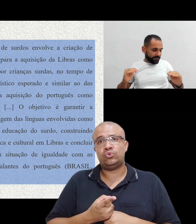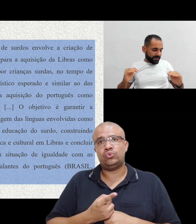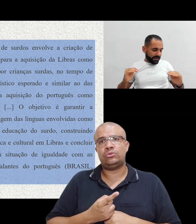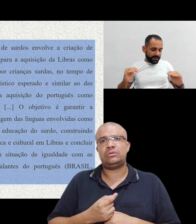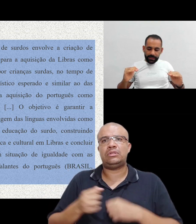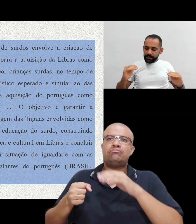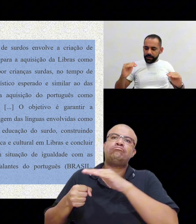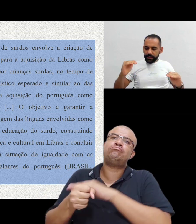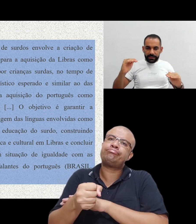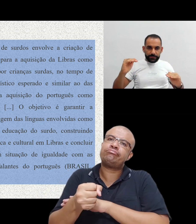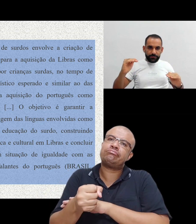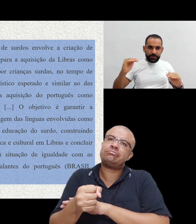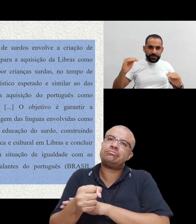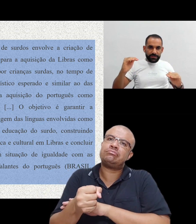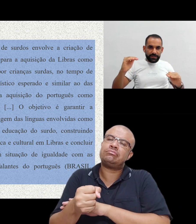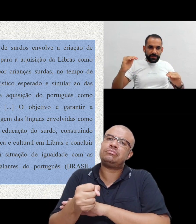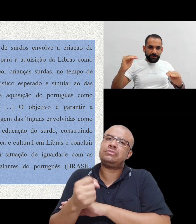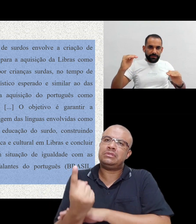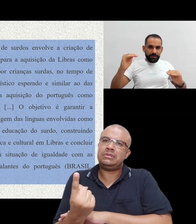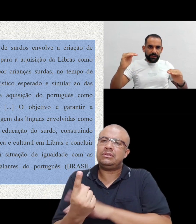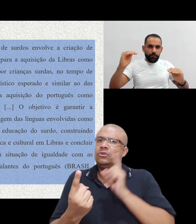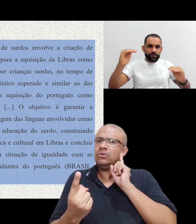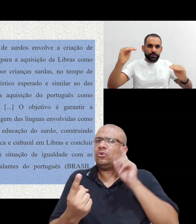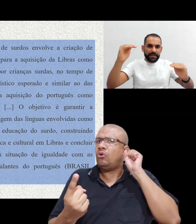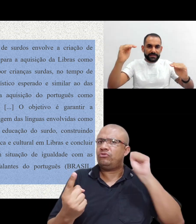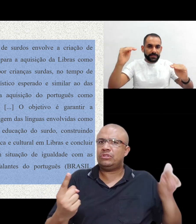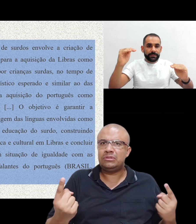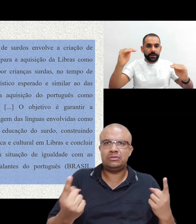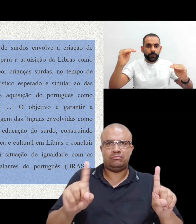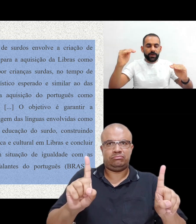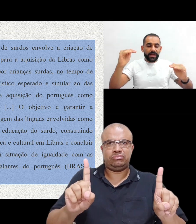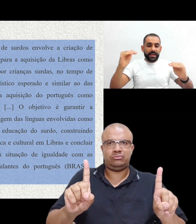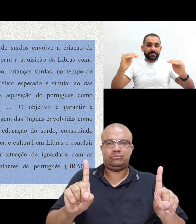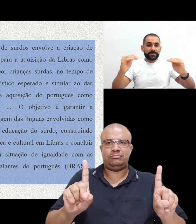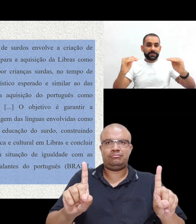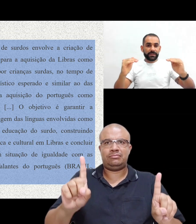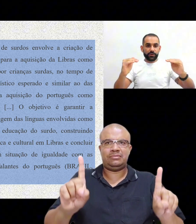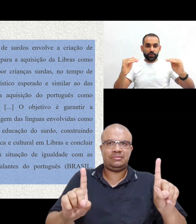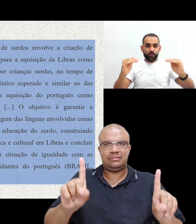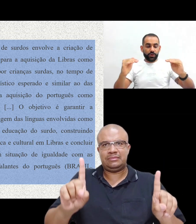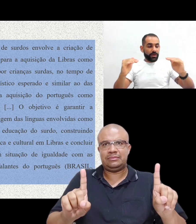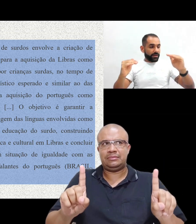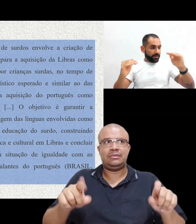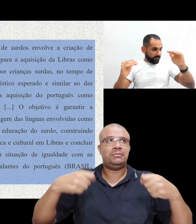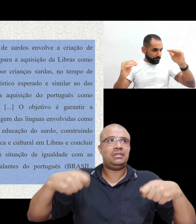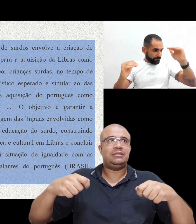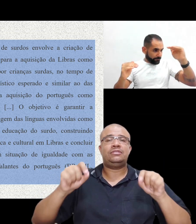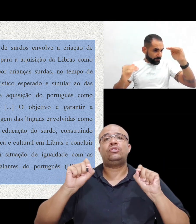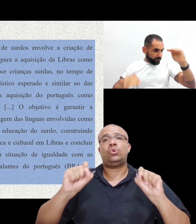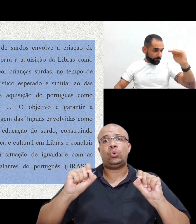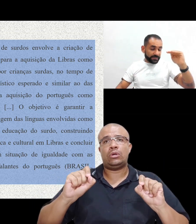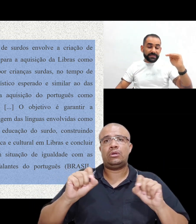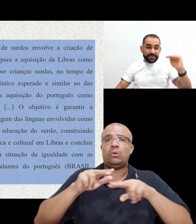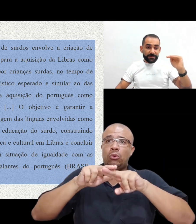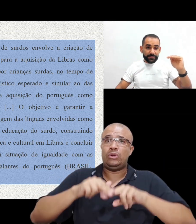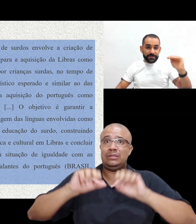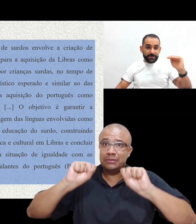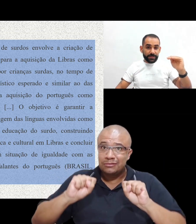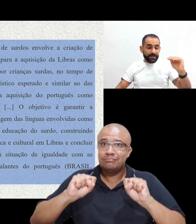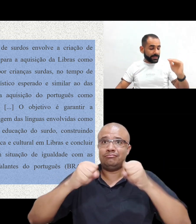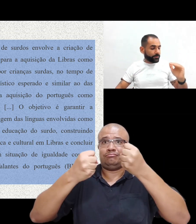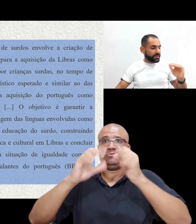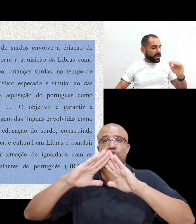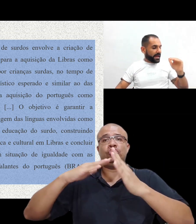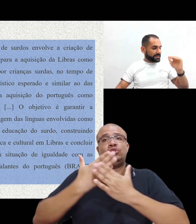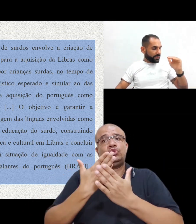surda tem que ficar aqui e a criança ouvinte aqui e continuar assim. Não. Existe aqui, ó. Por isso que se defende a